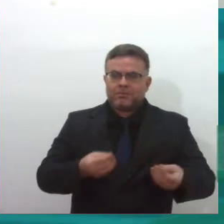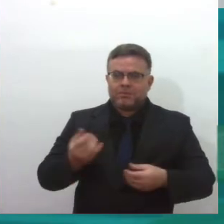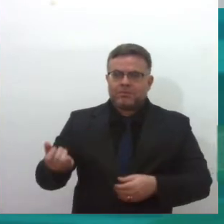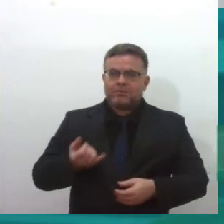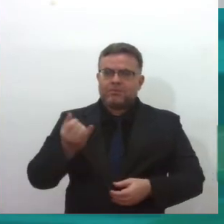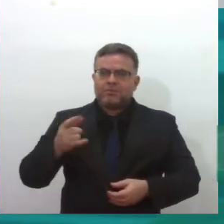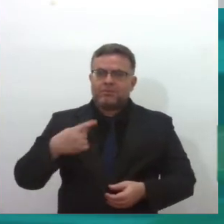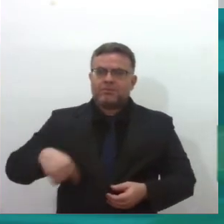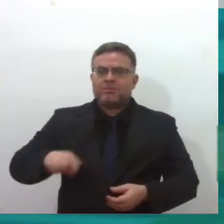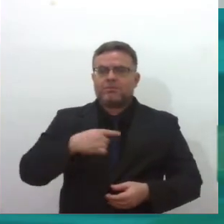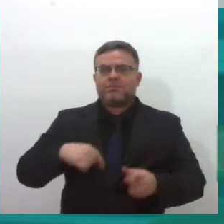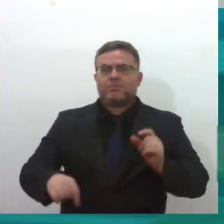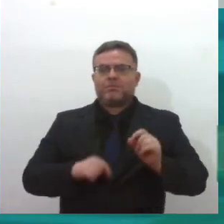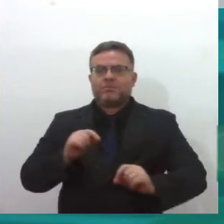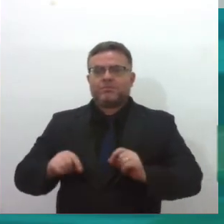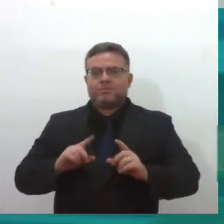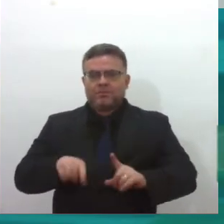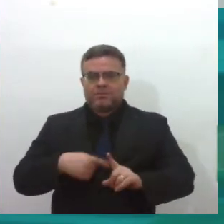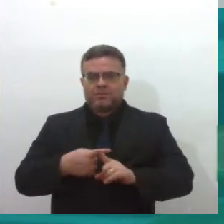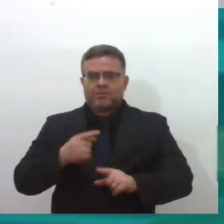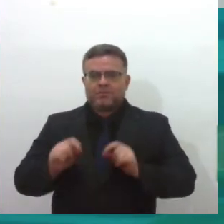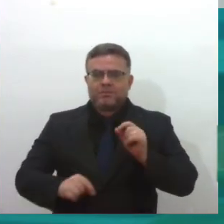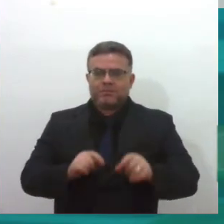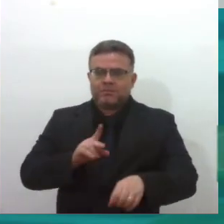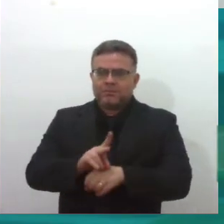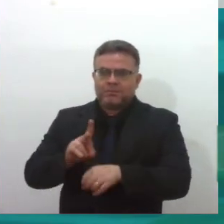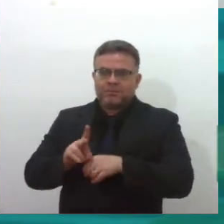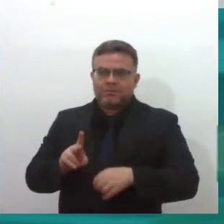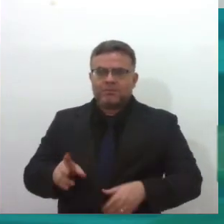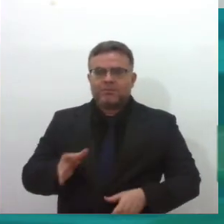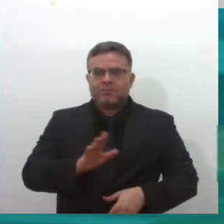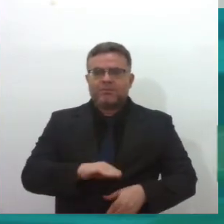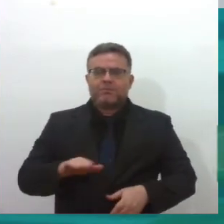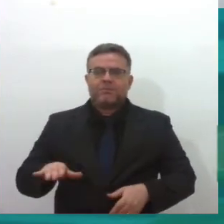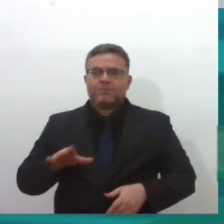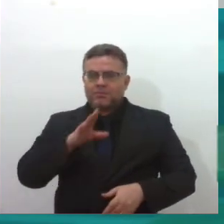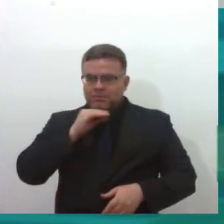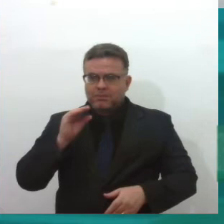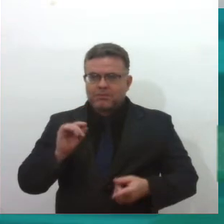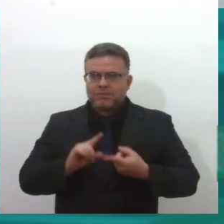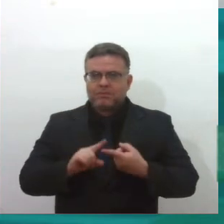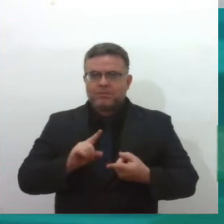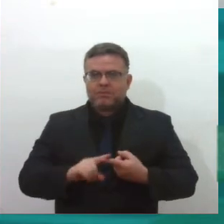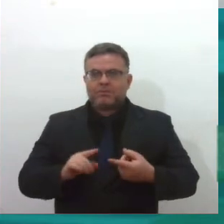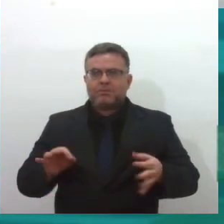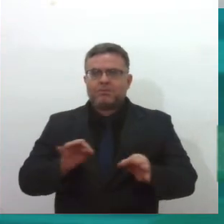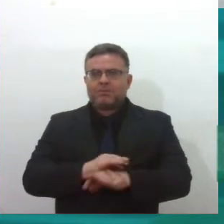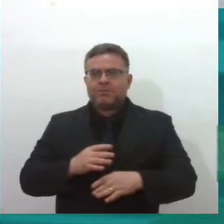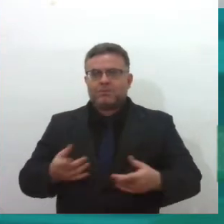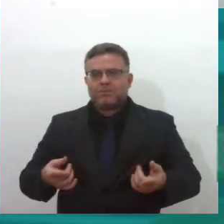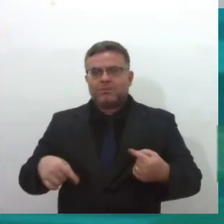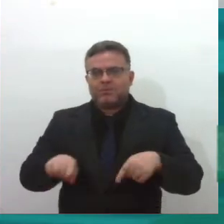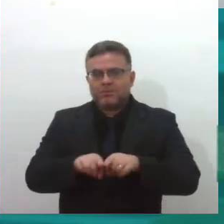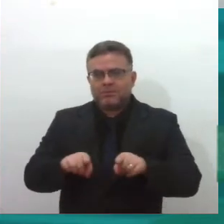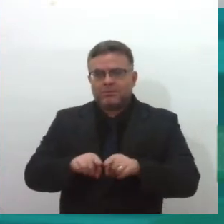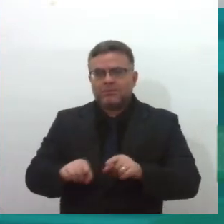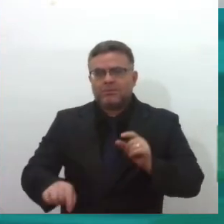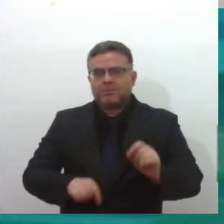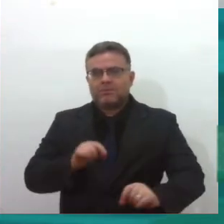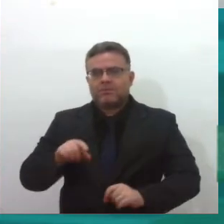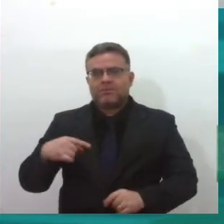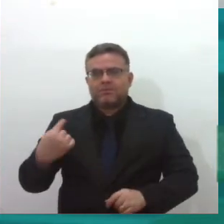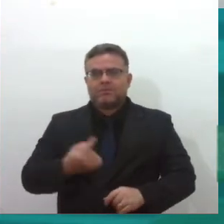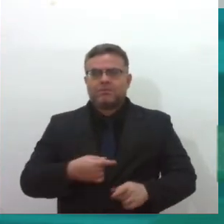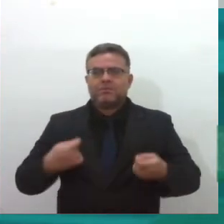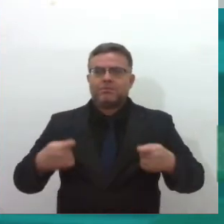gente ampliar a tutela de proteção da criança e do adolescente. Eu digo mais ainda, né, doutor, nós também